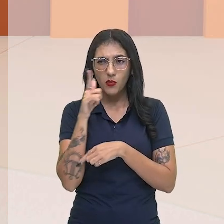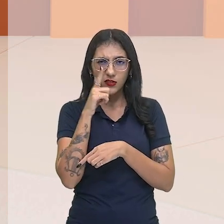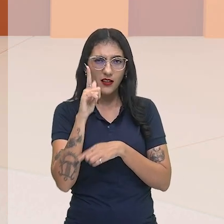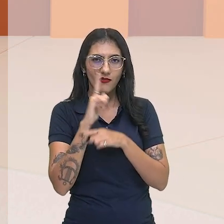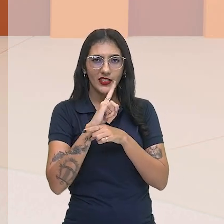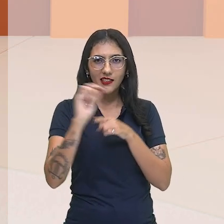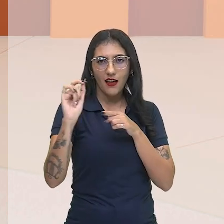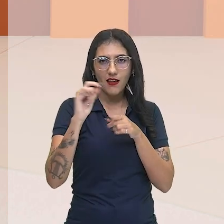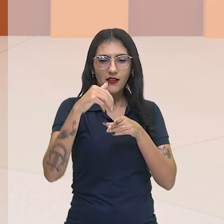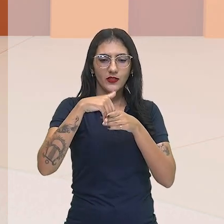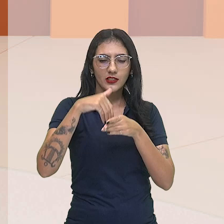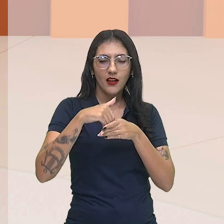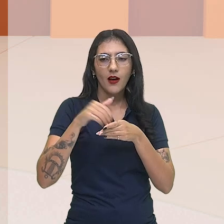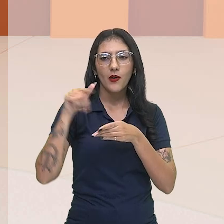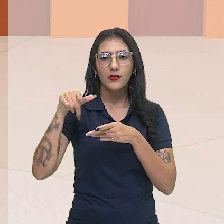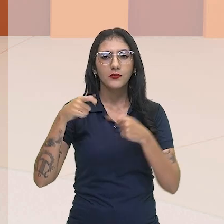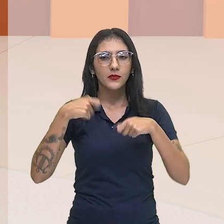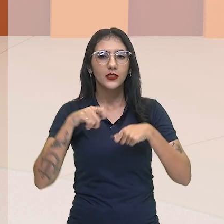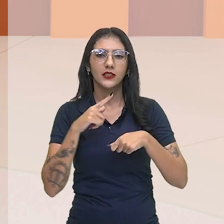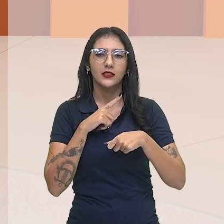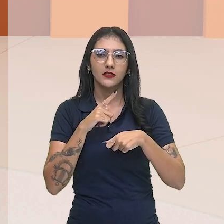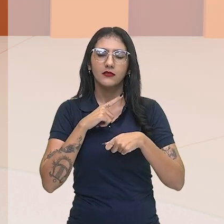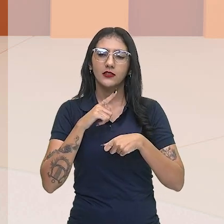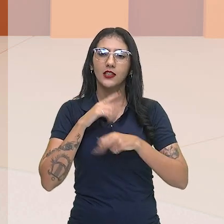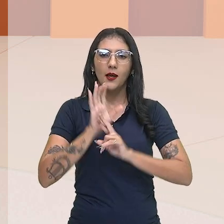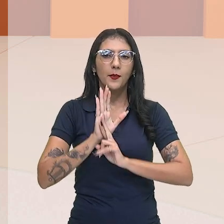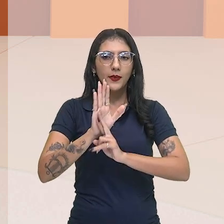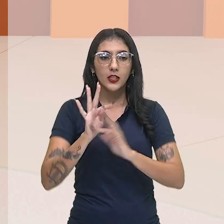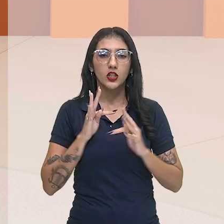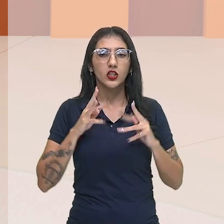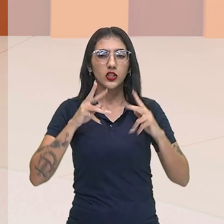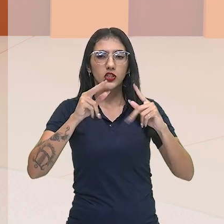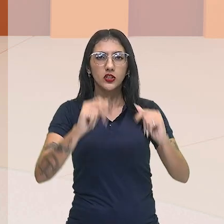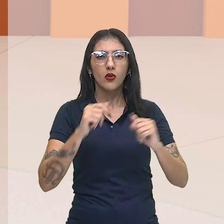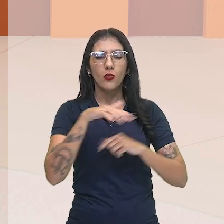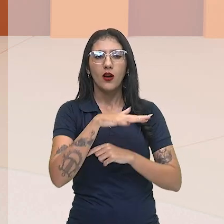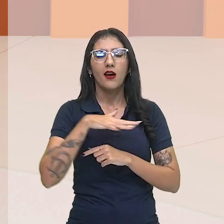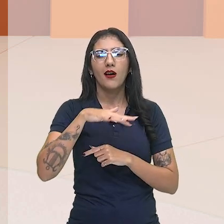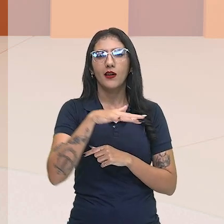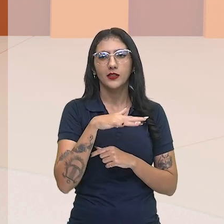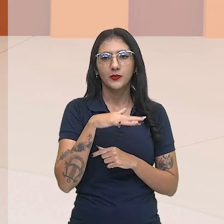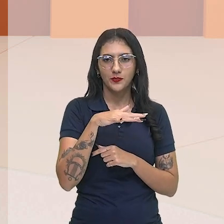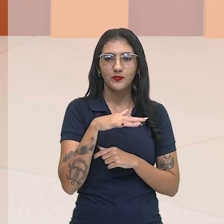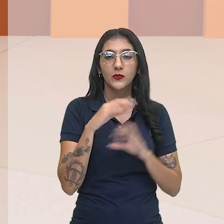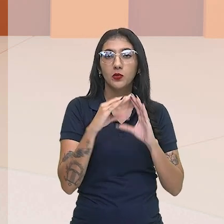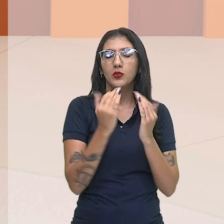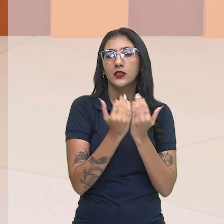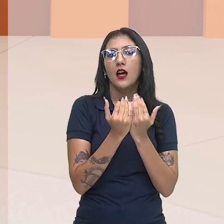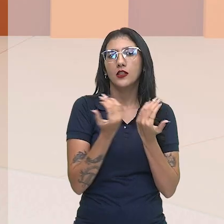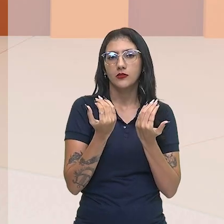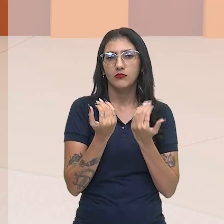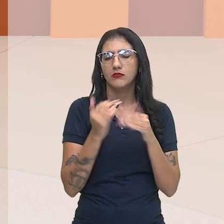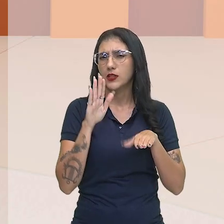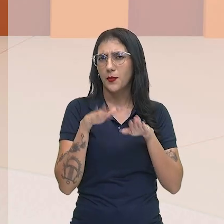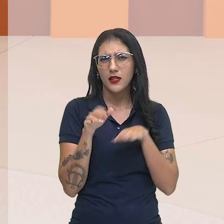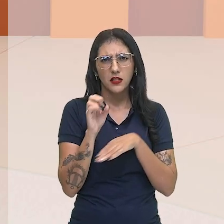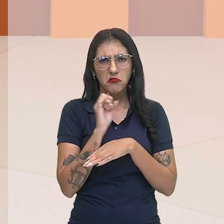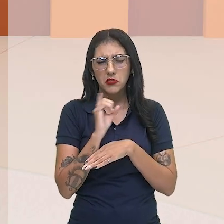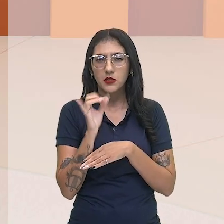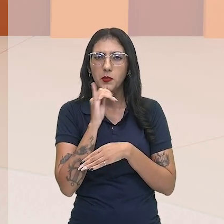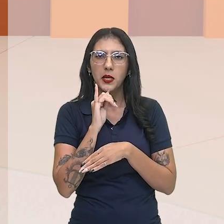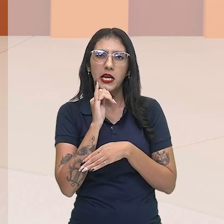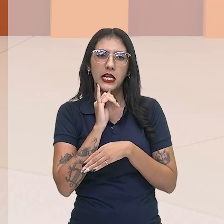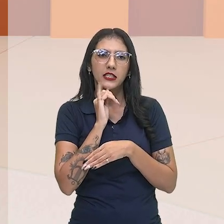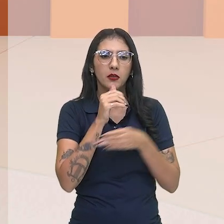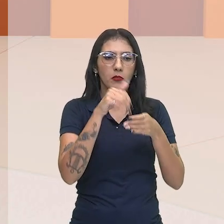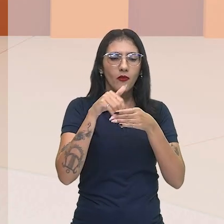eleitos, eles devem representar toda a comunidade, tanto no sistema majoritário quanto